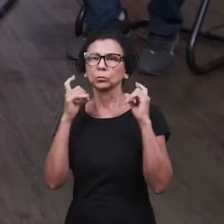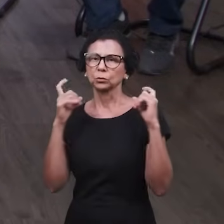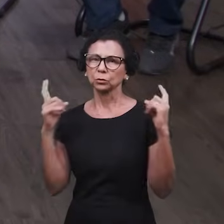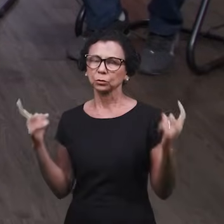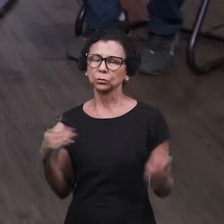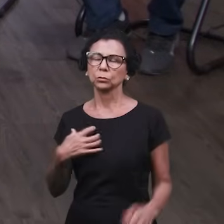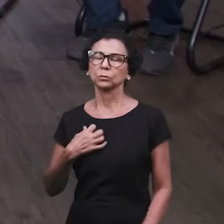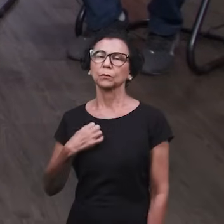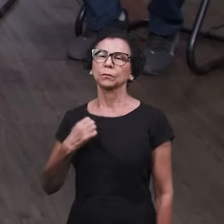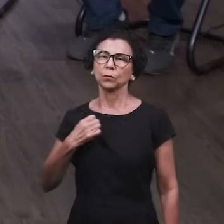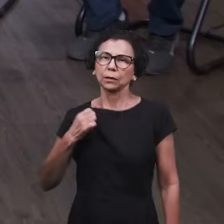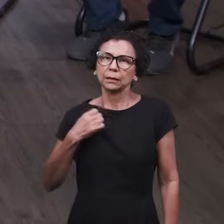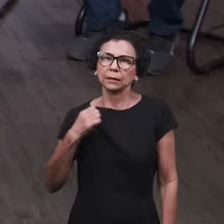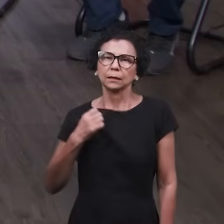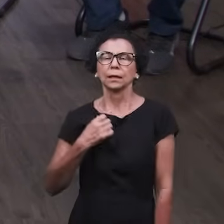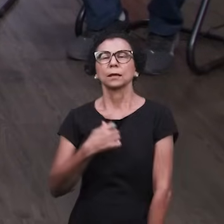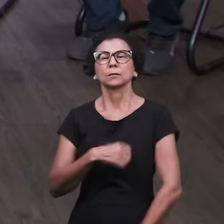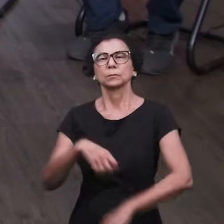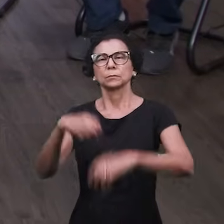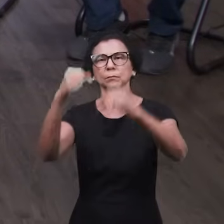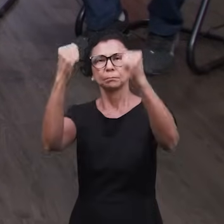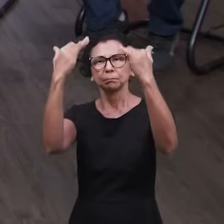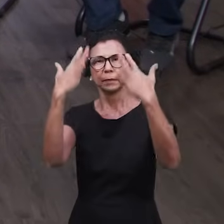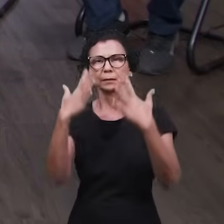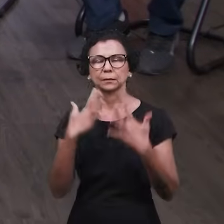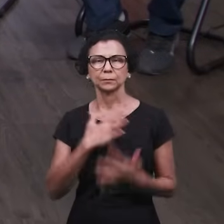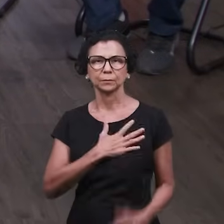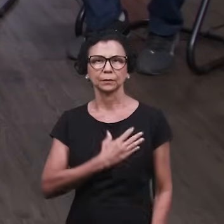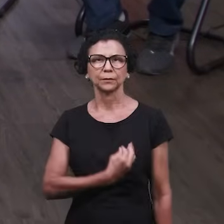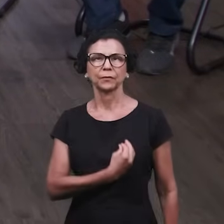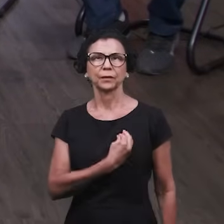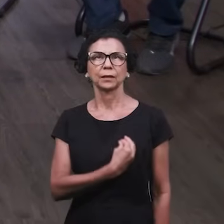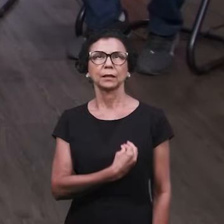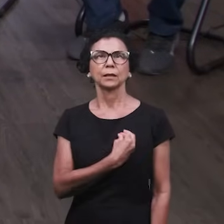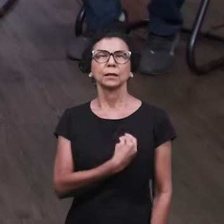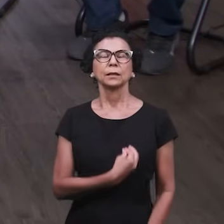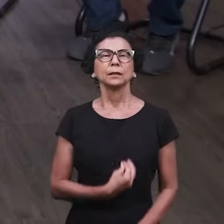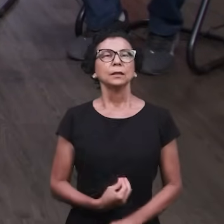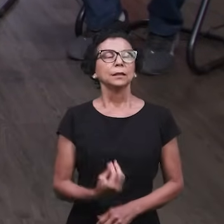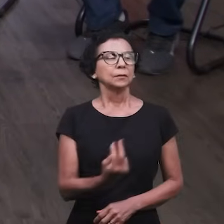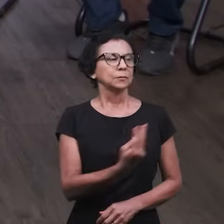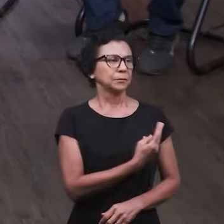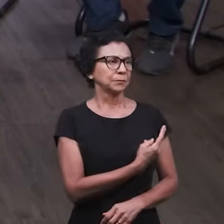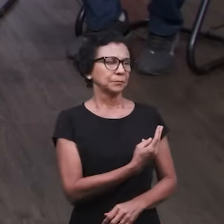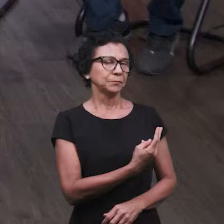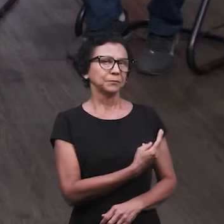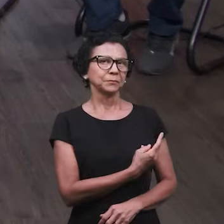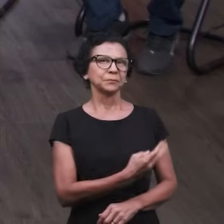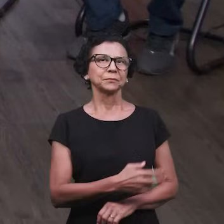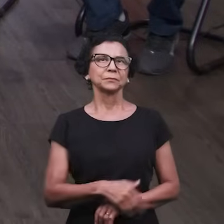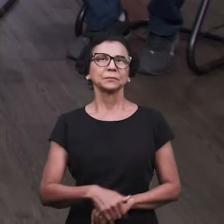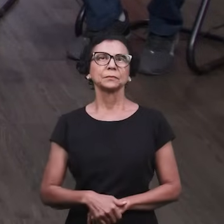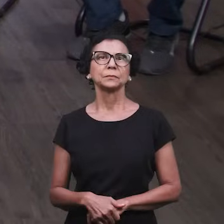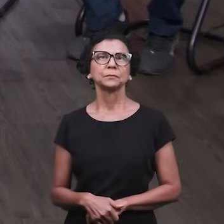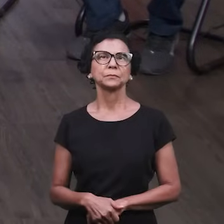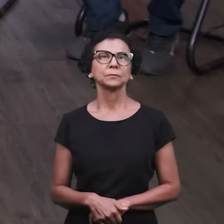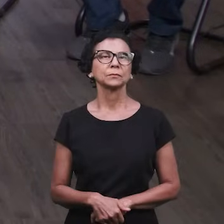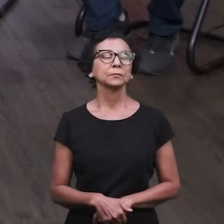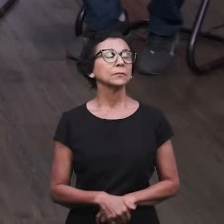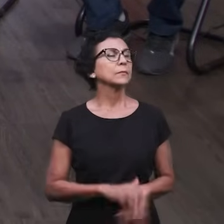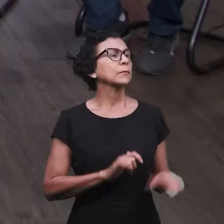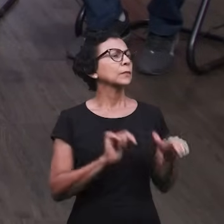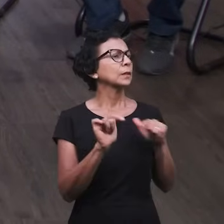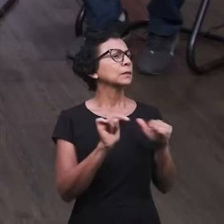ajudando, trabalho como voluntário, e isso é uma bênção na minha vida. Amém. O casal aqui, o Daniel e a Maria Isabela,